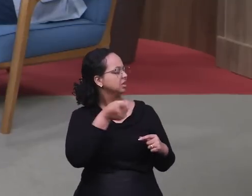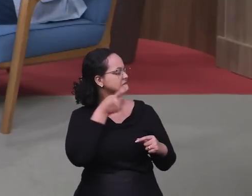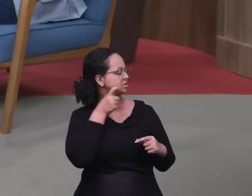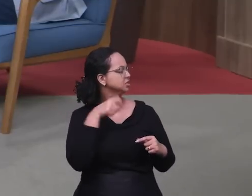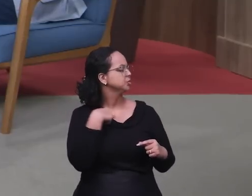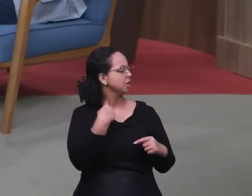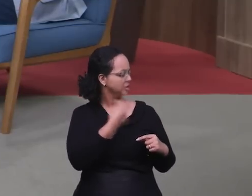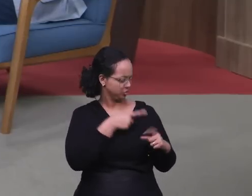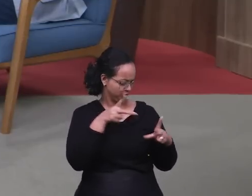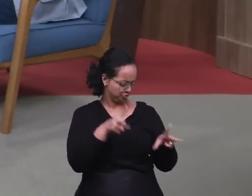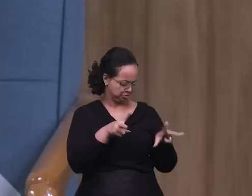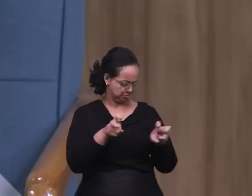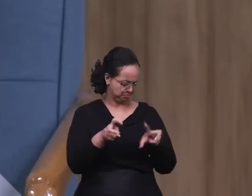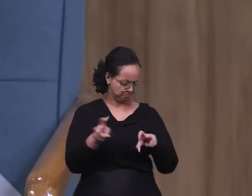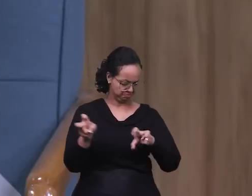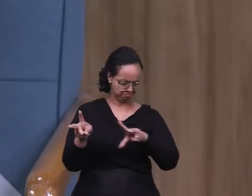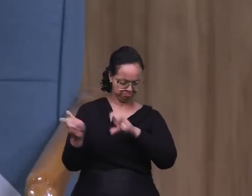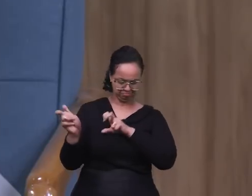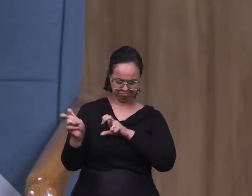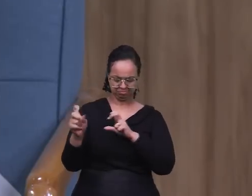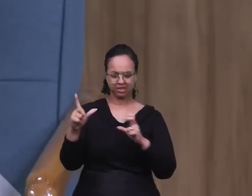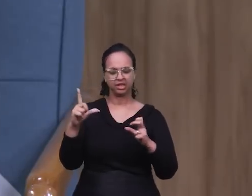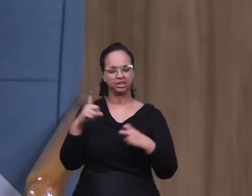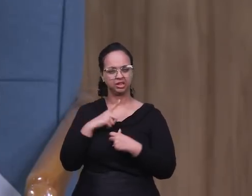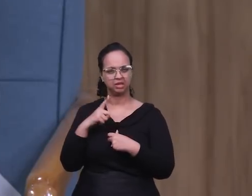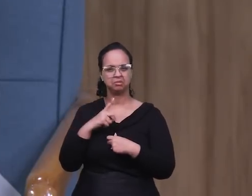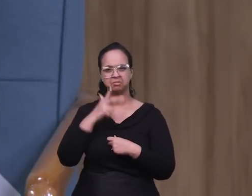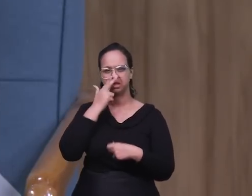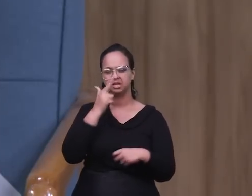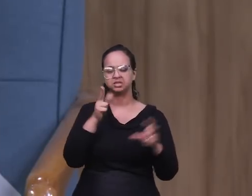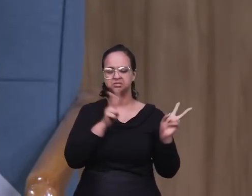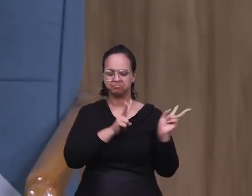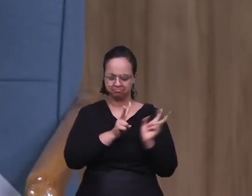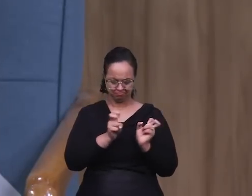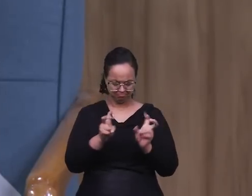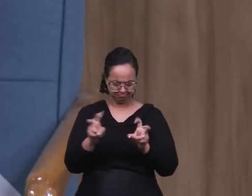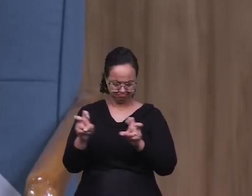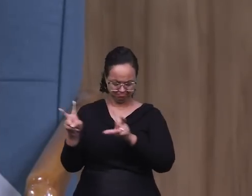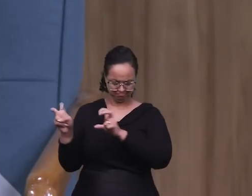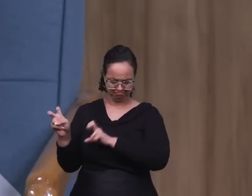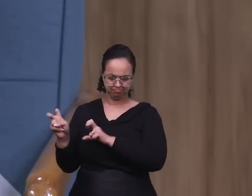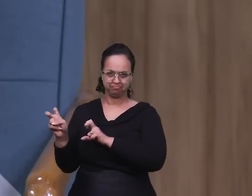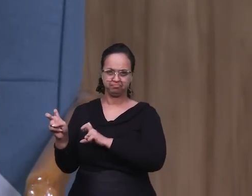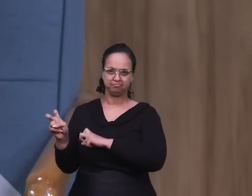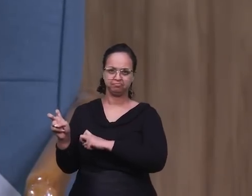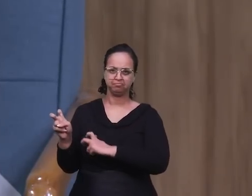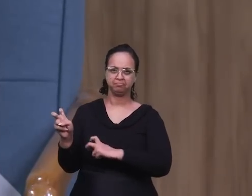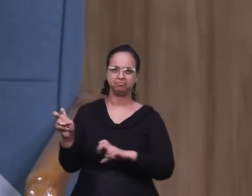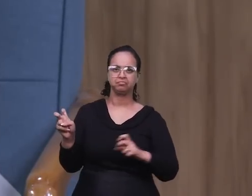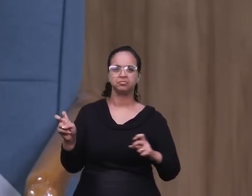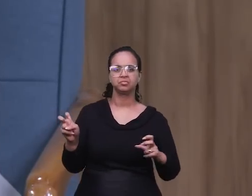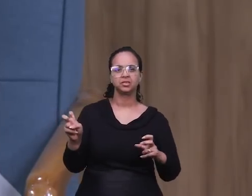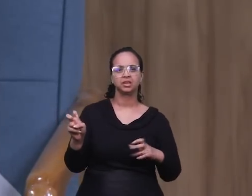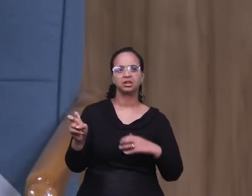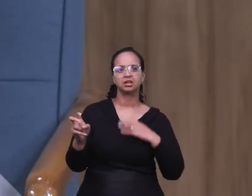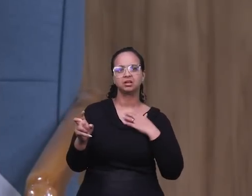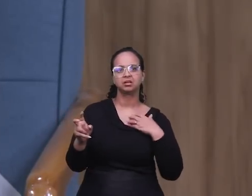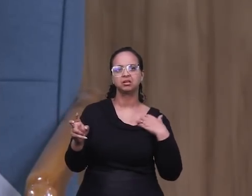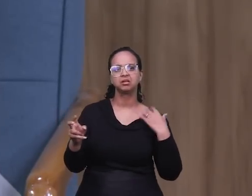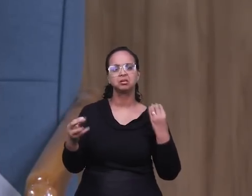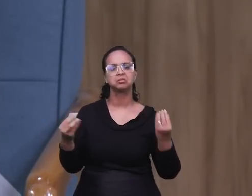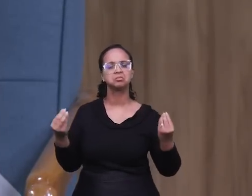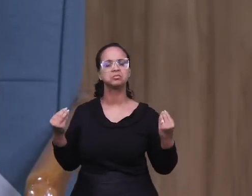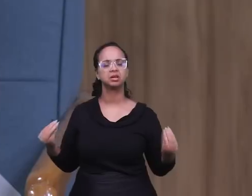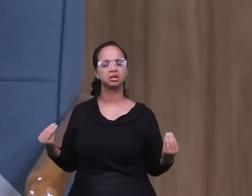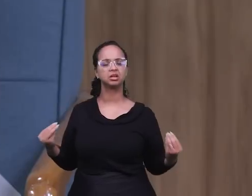gente olhar por essa ótica, com perdão quase da redundância, né?